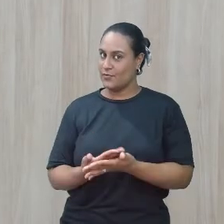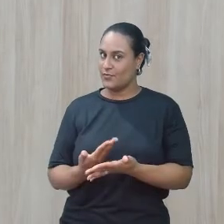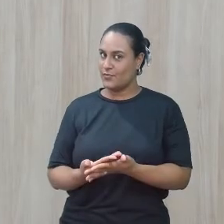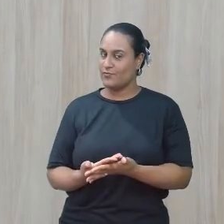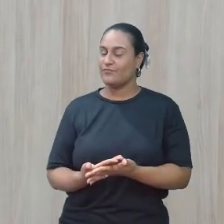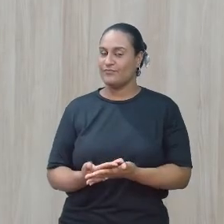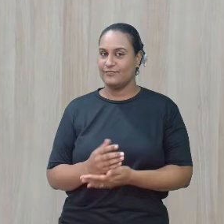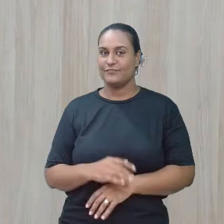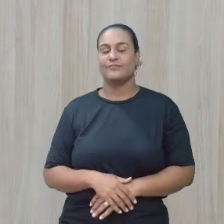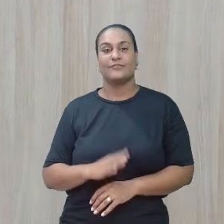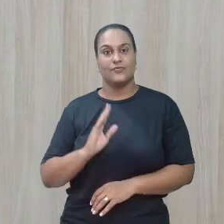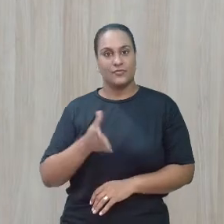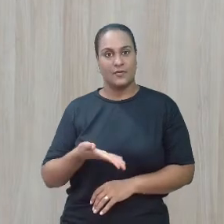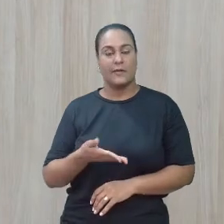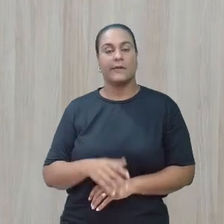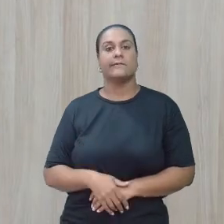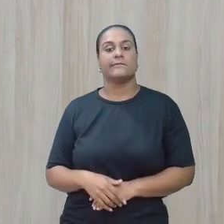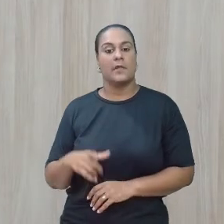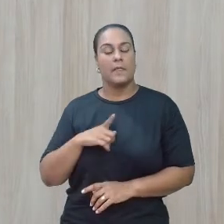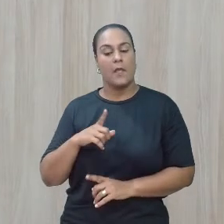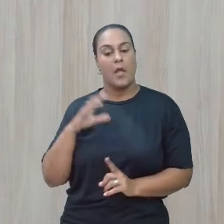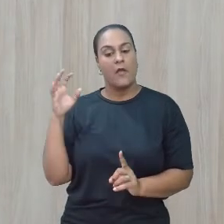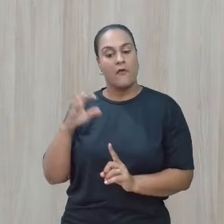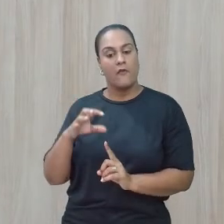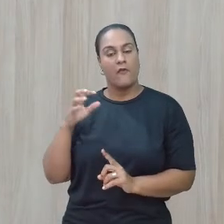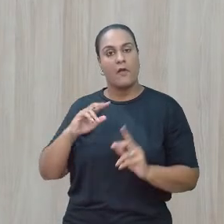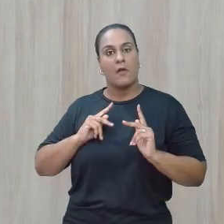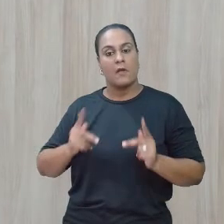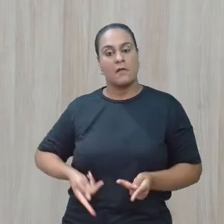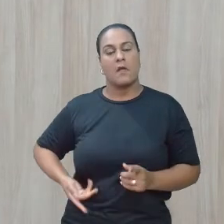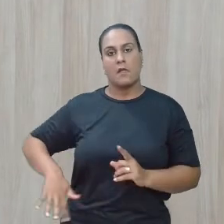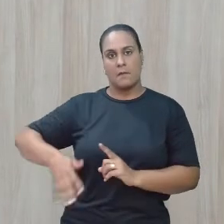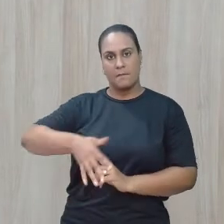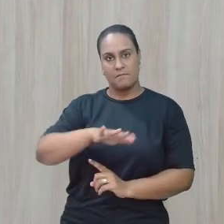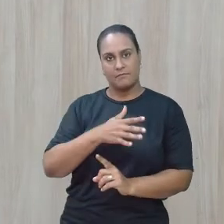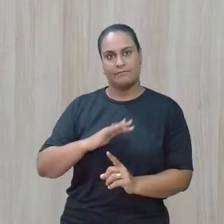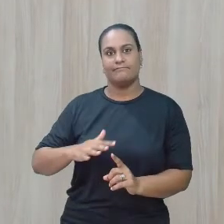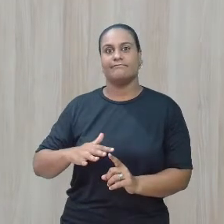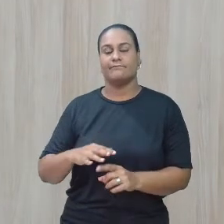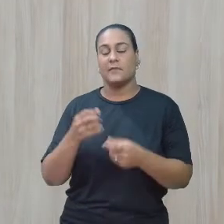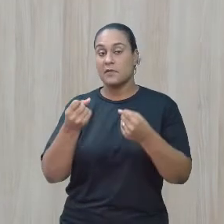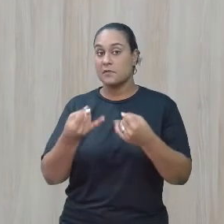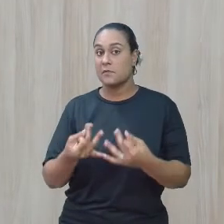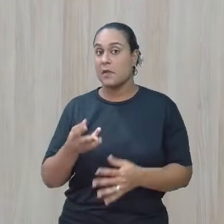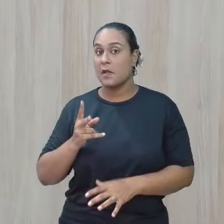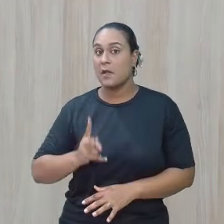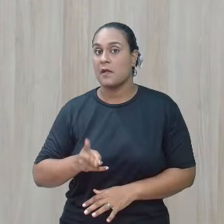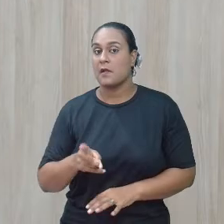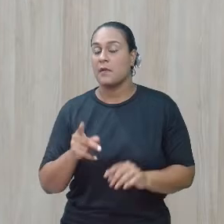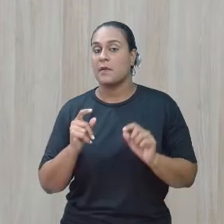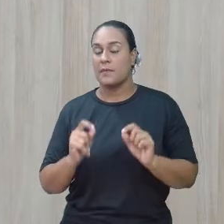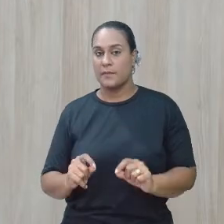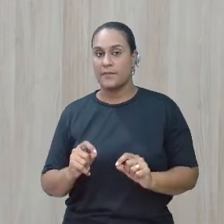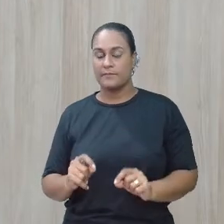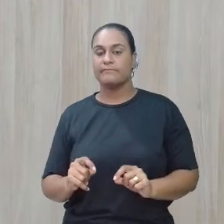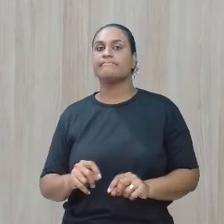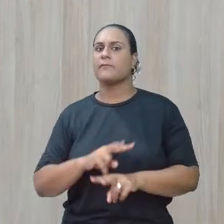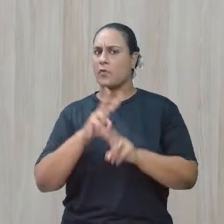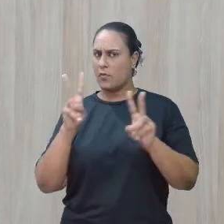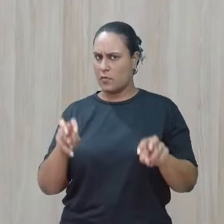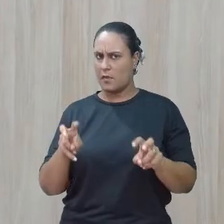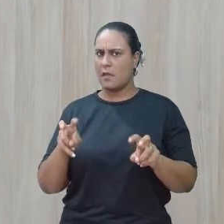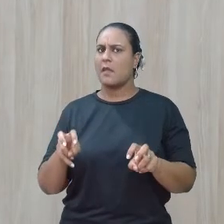anterior, que vem dessa ação humana no meio ambiente. E a gente fala sempre aqui, né, e um tema